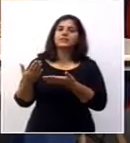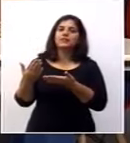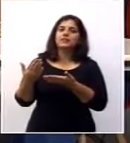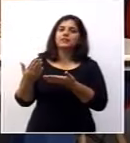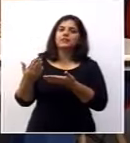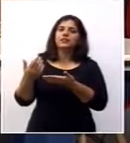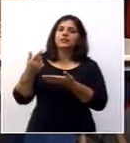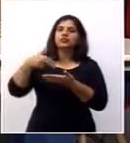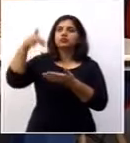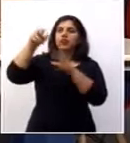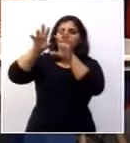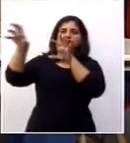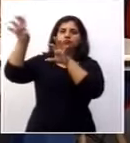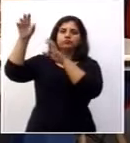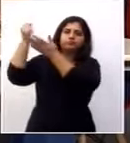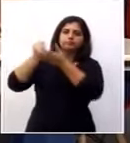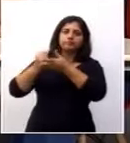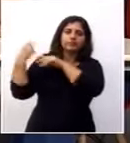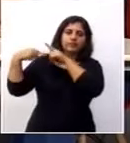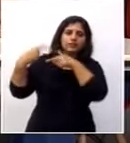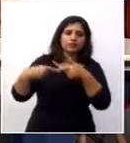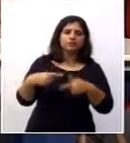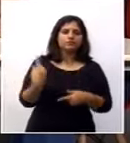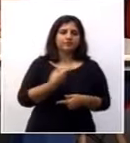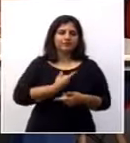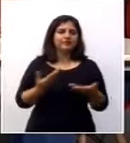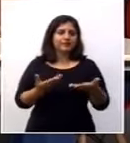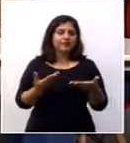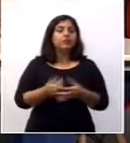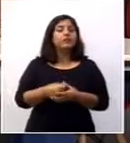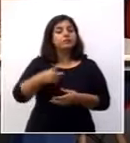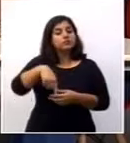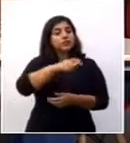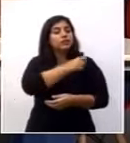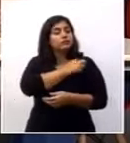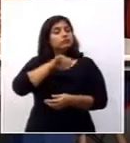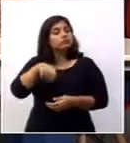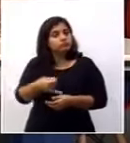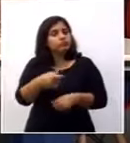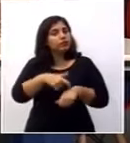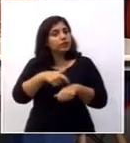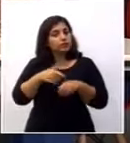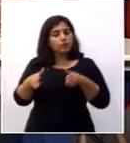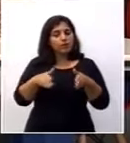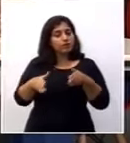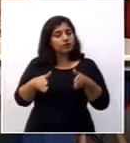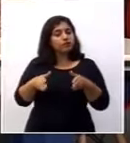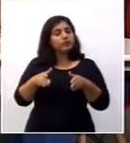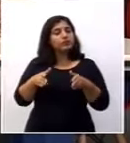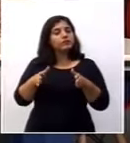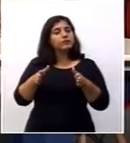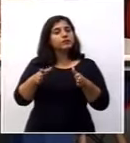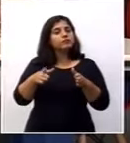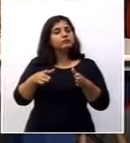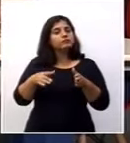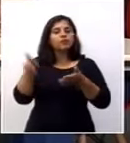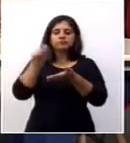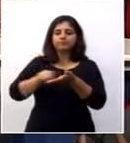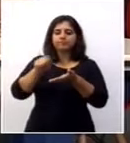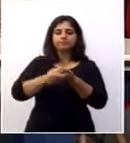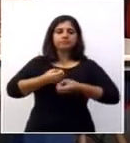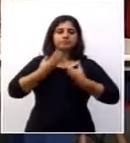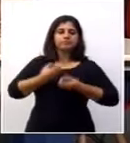veio de regiões do Nordeste e traz essa tradição para a gente também, né? Eles podem até aproveitar esse período agora para poder, né, produzir